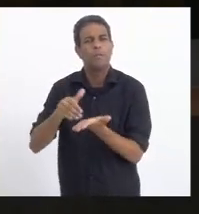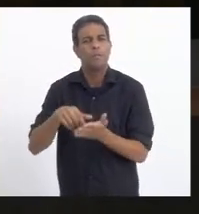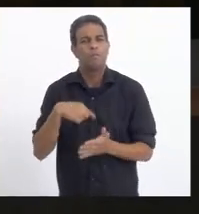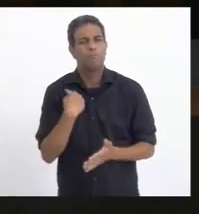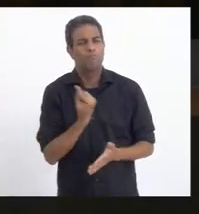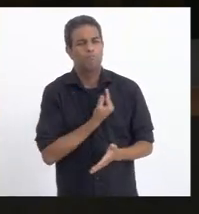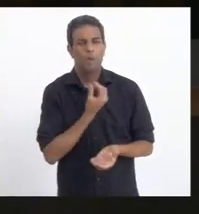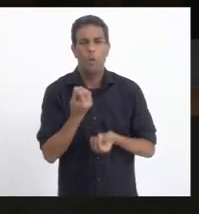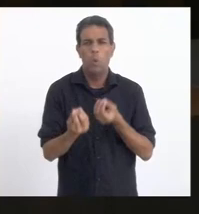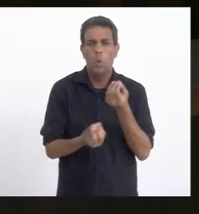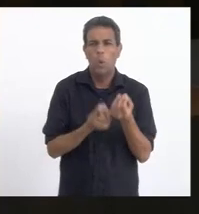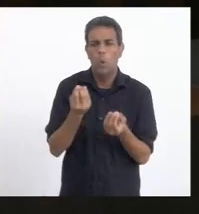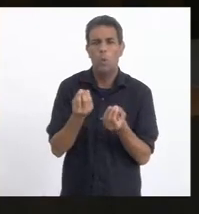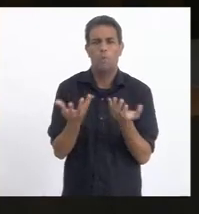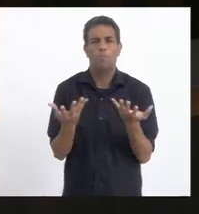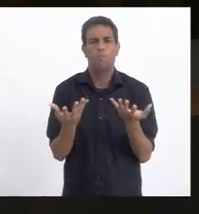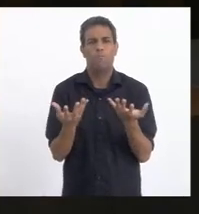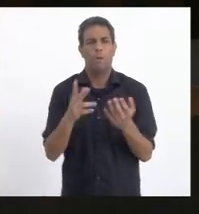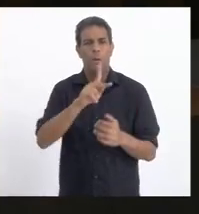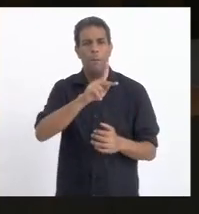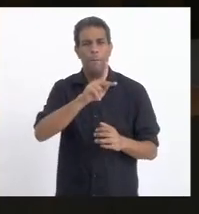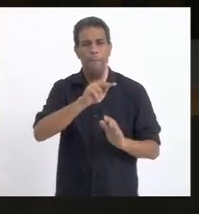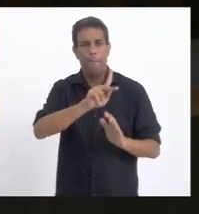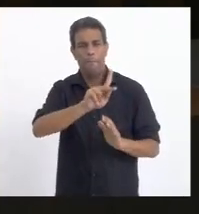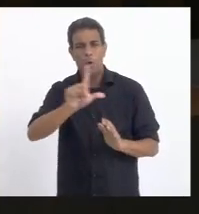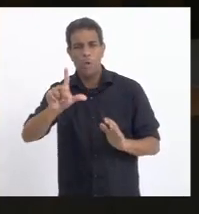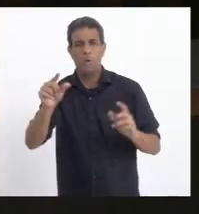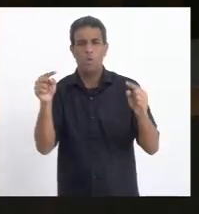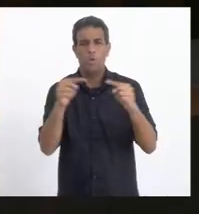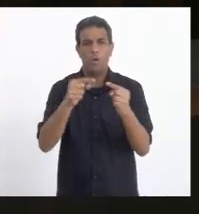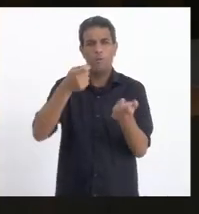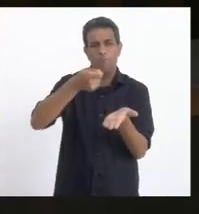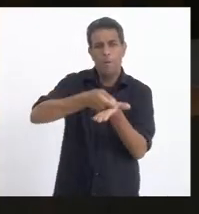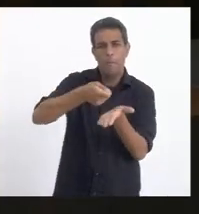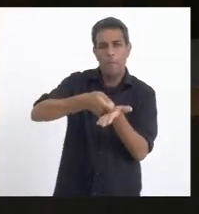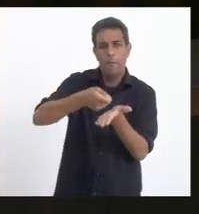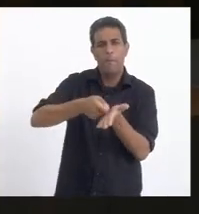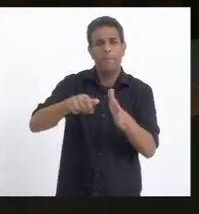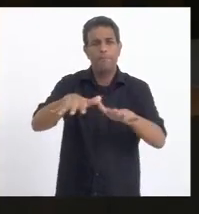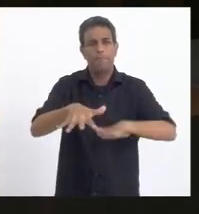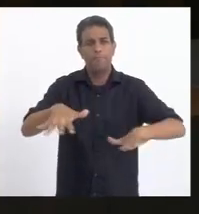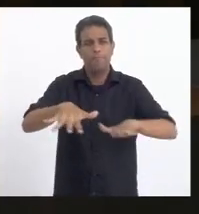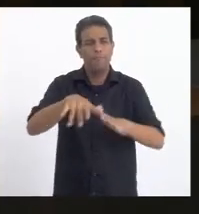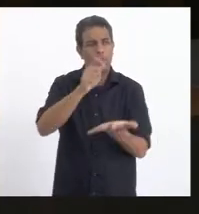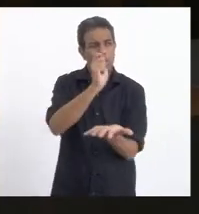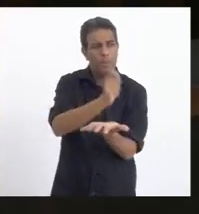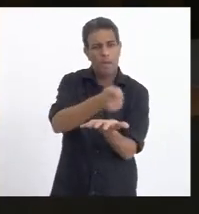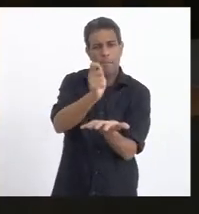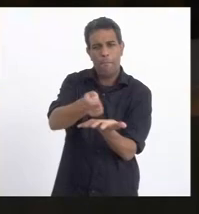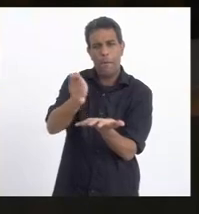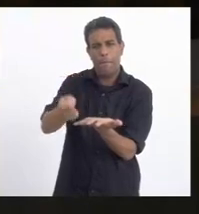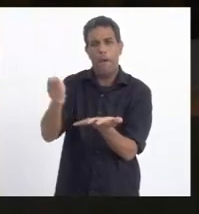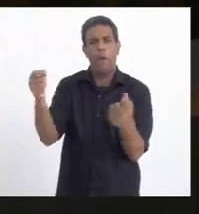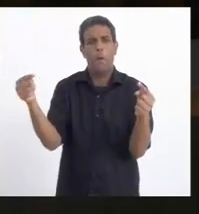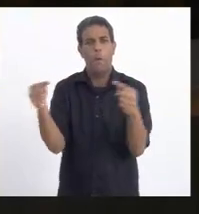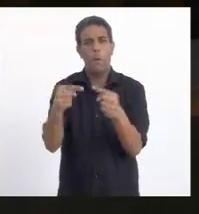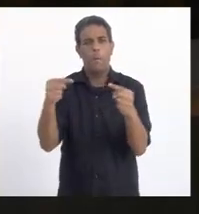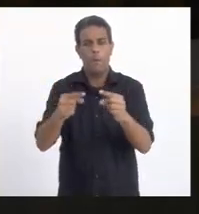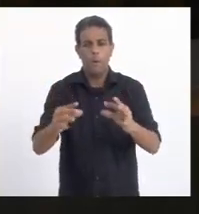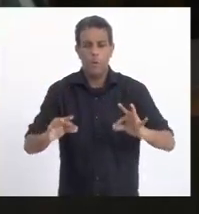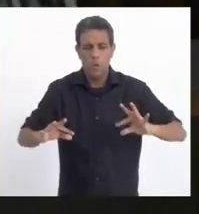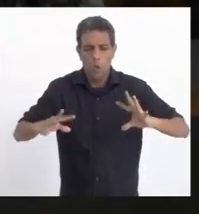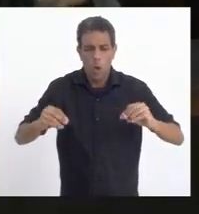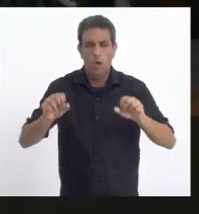gente coloca né é o Projeto estabelece obrigatoriedade contribuição para para